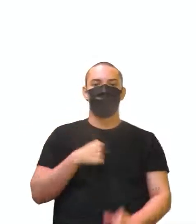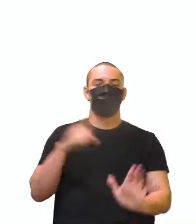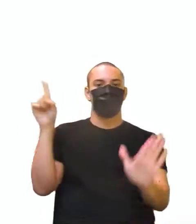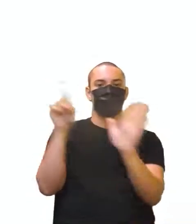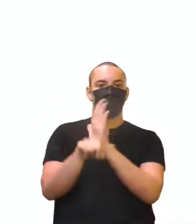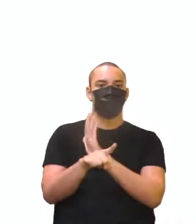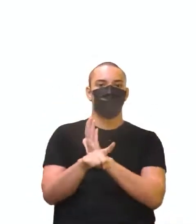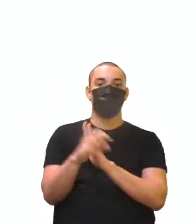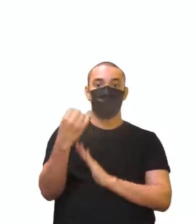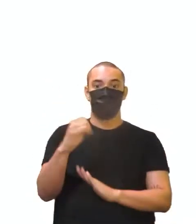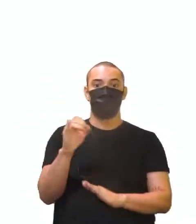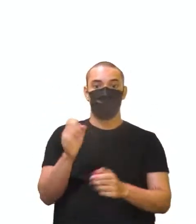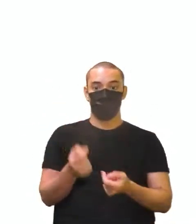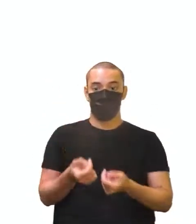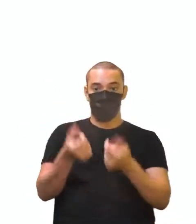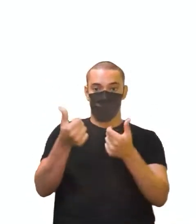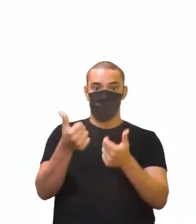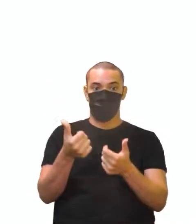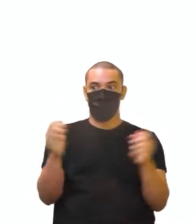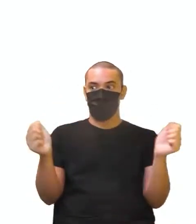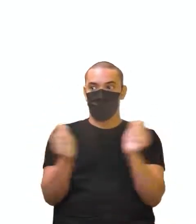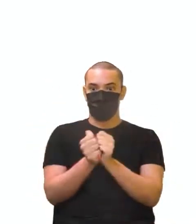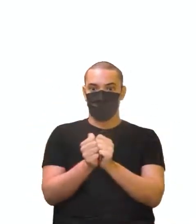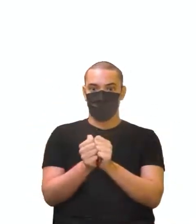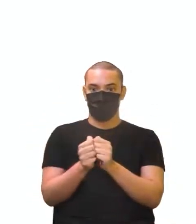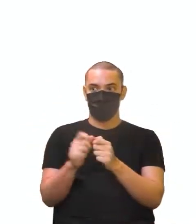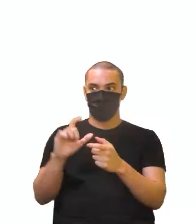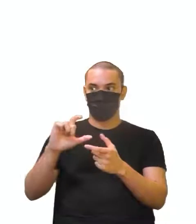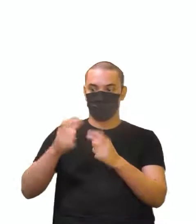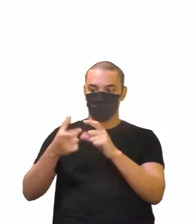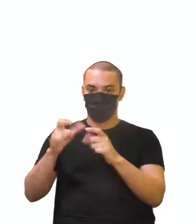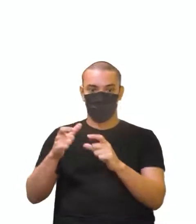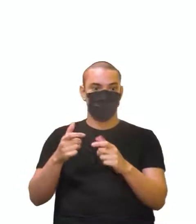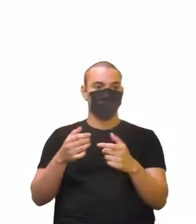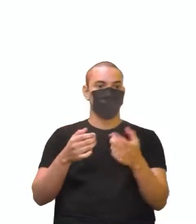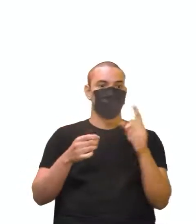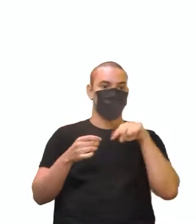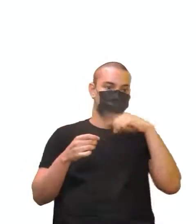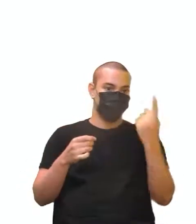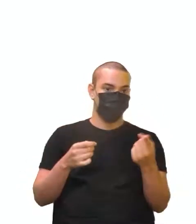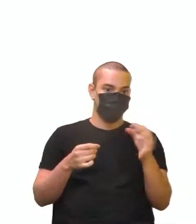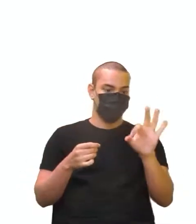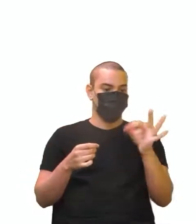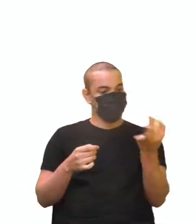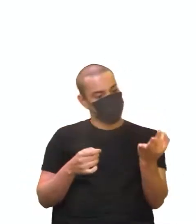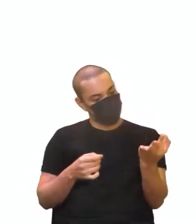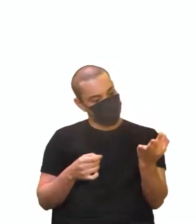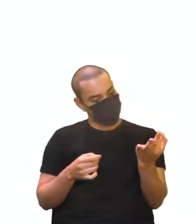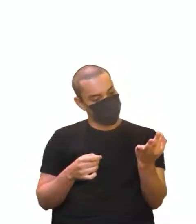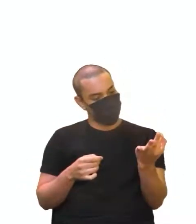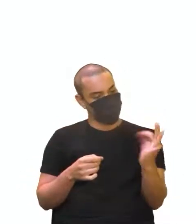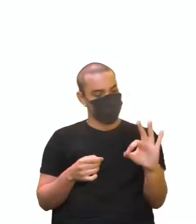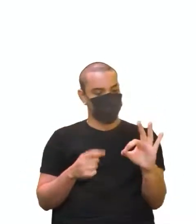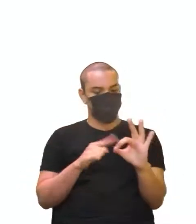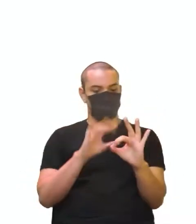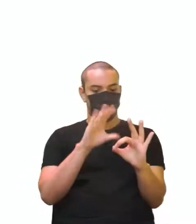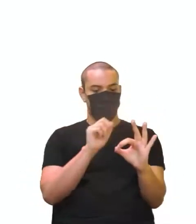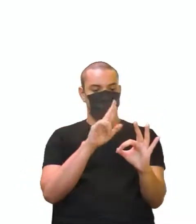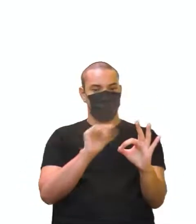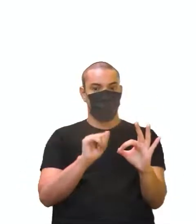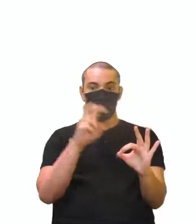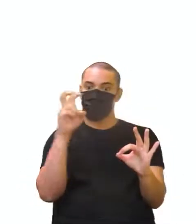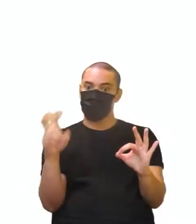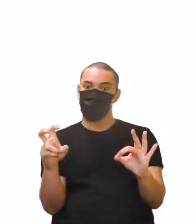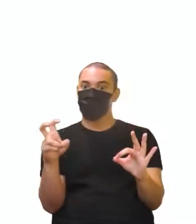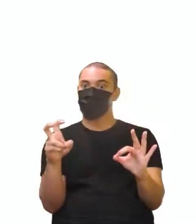perguntando, né? Se eu jogar um dado e uma moeda, qual é a possibilidade de cair cara e o número 5 no dado? É tipo